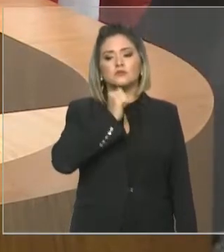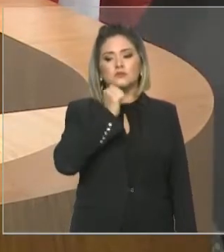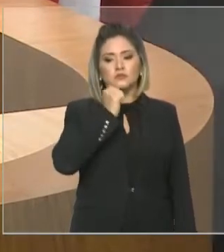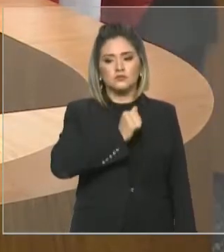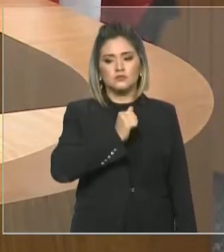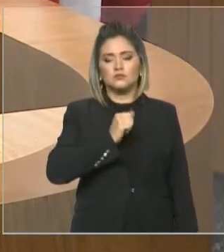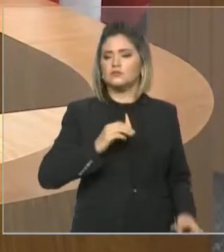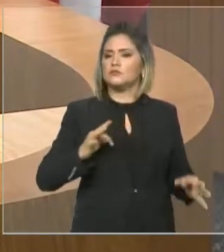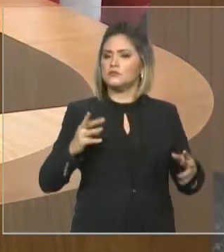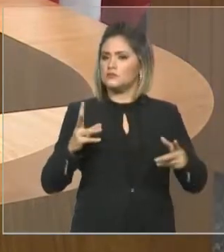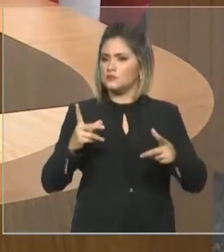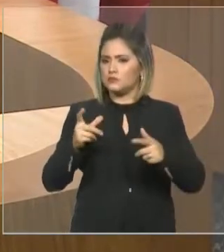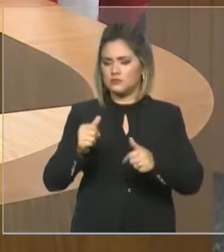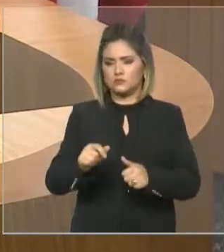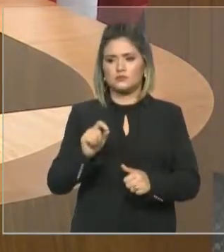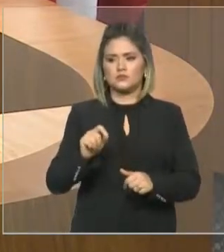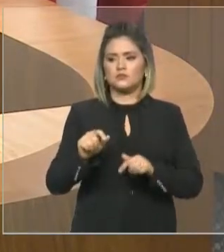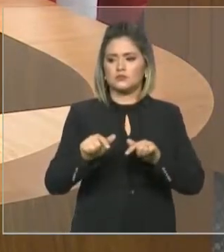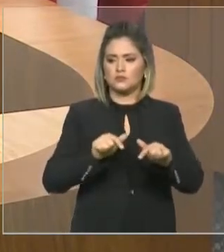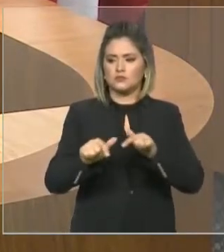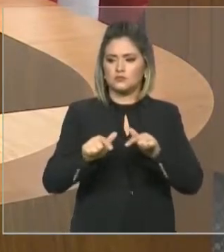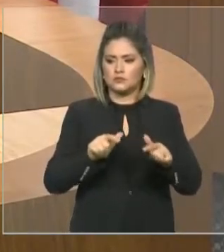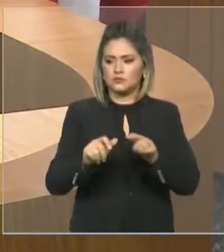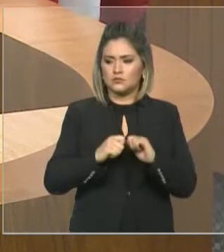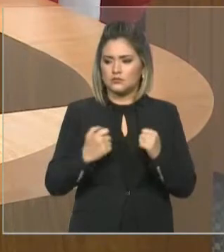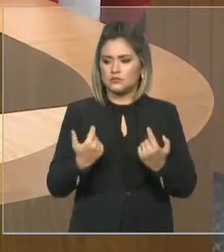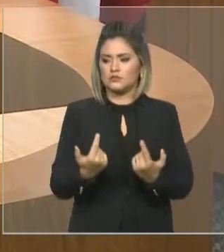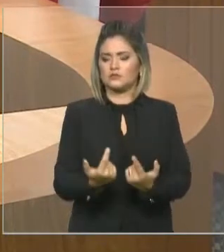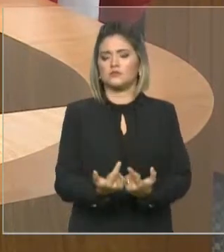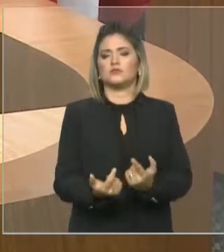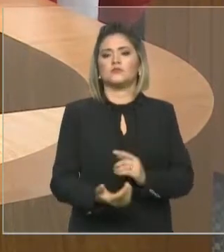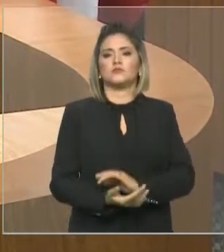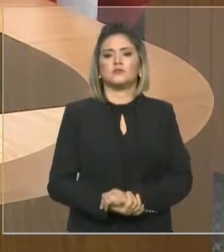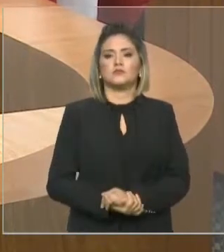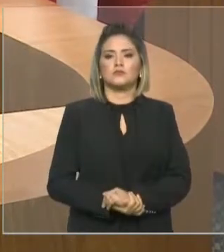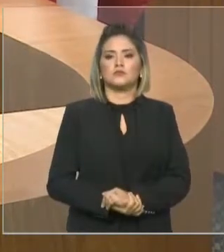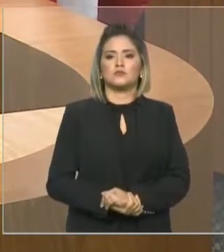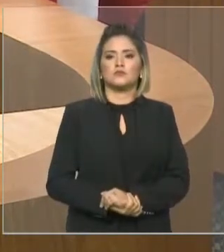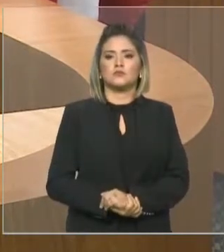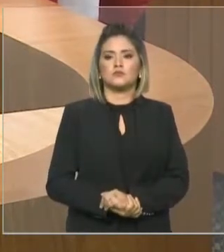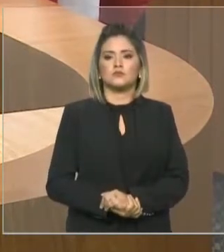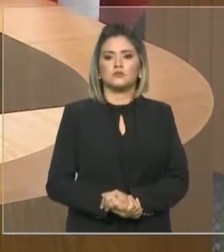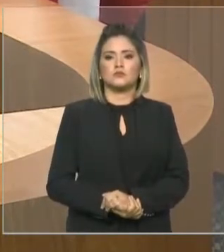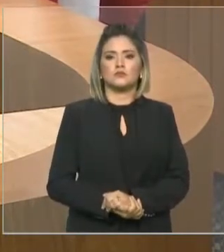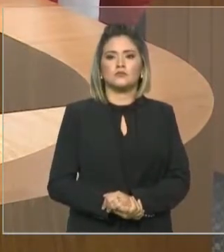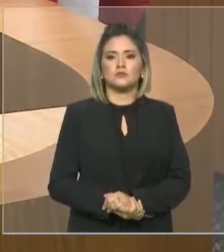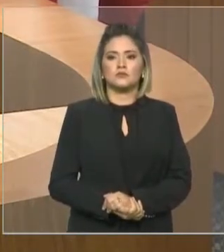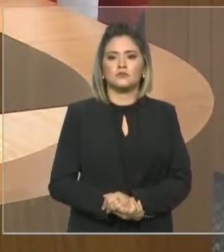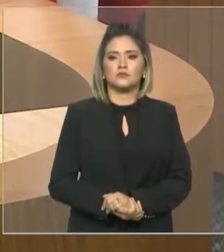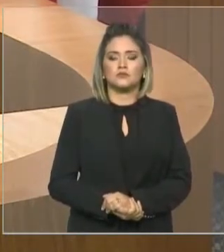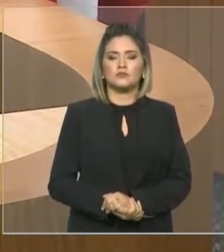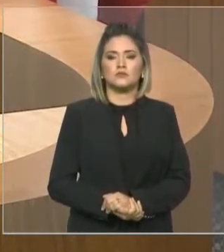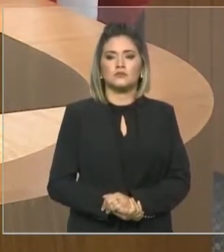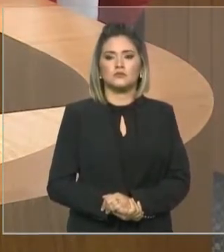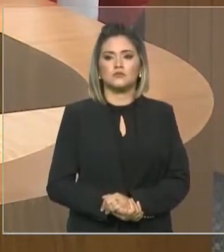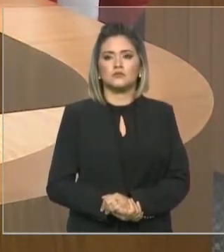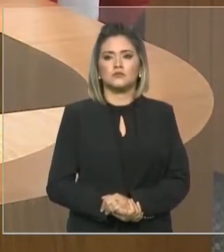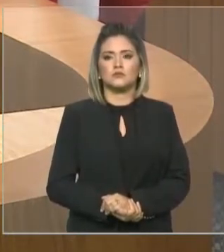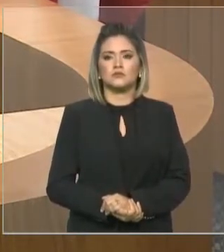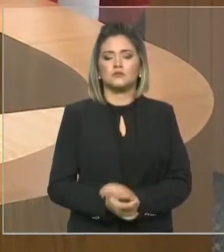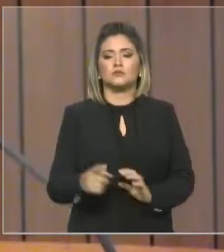servidores. E nós nos animamos quando acompanhamos, estamos vendo